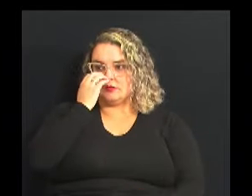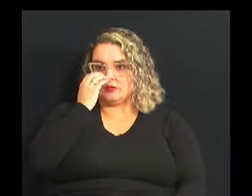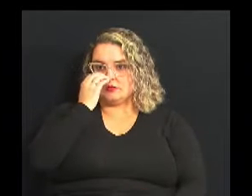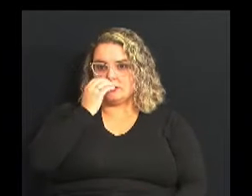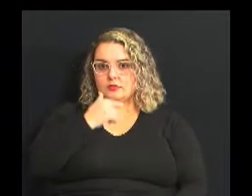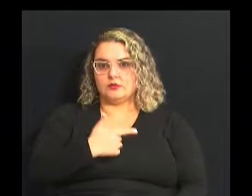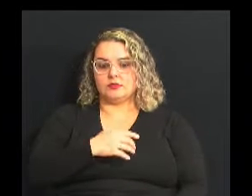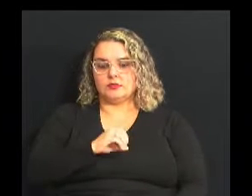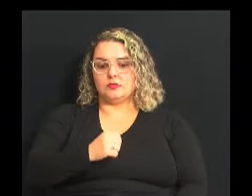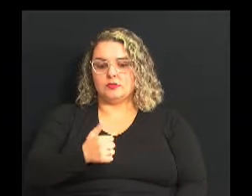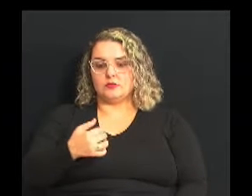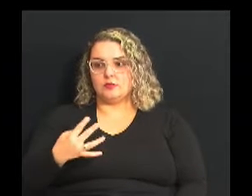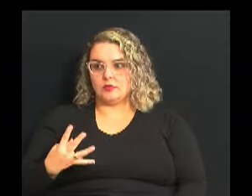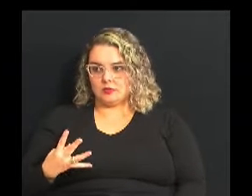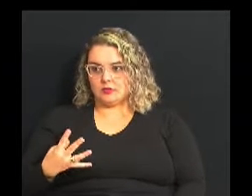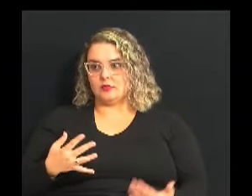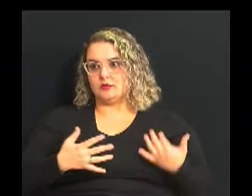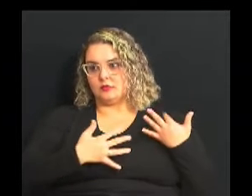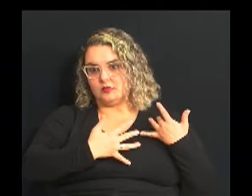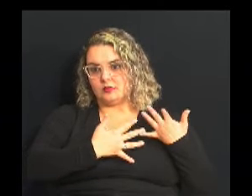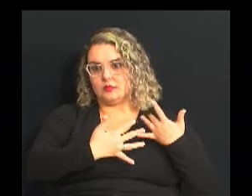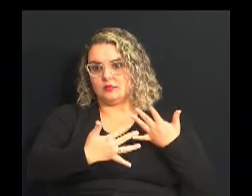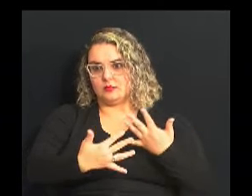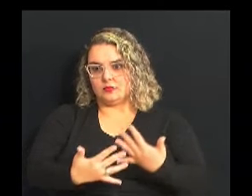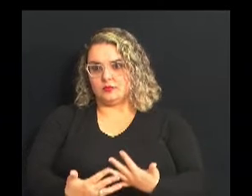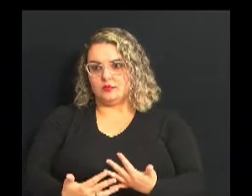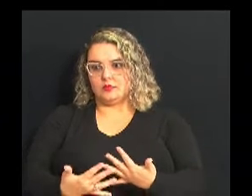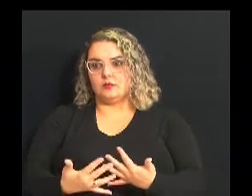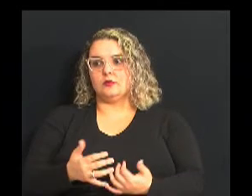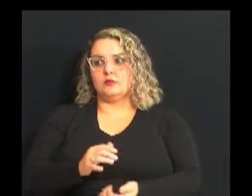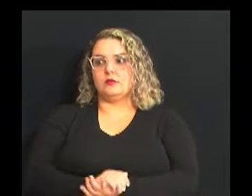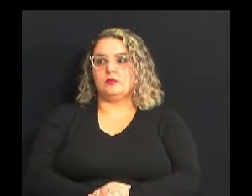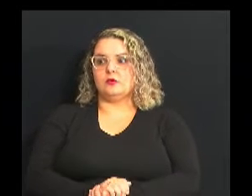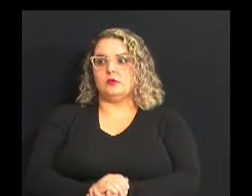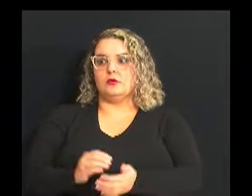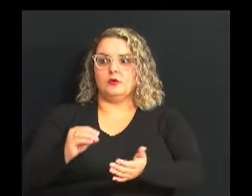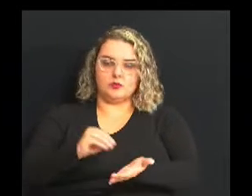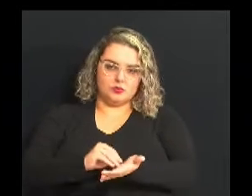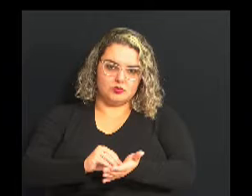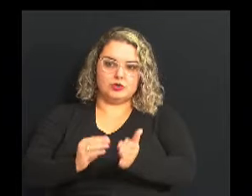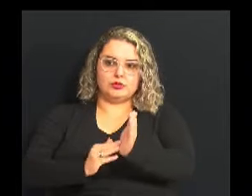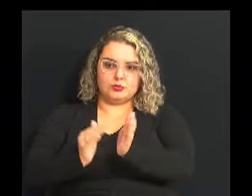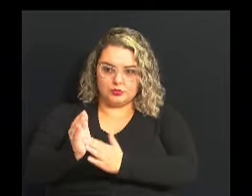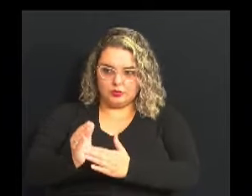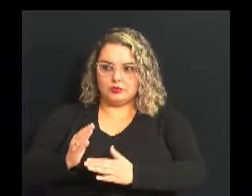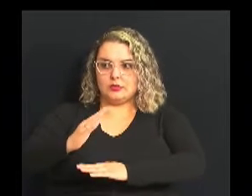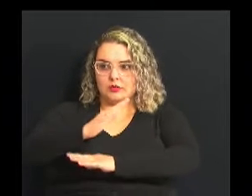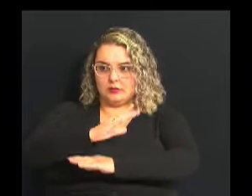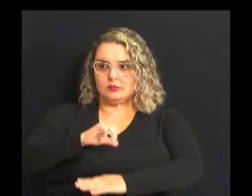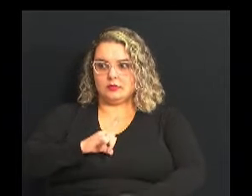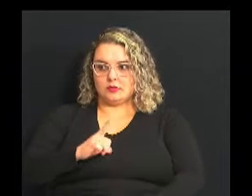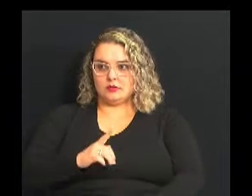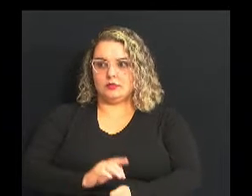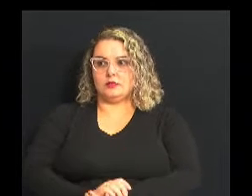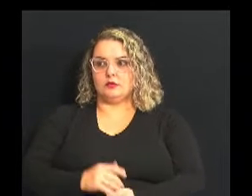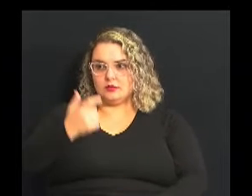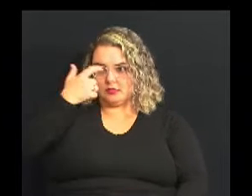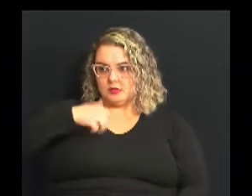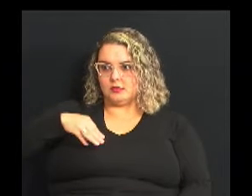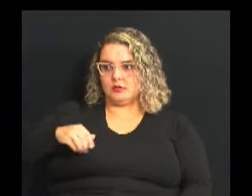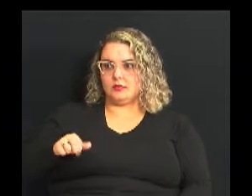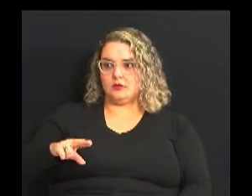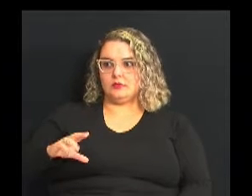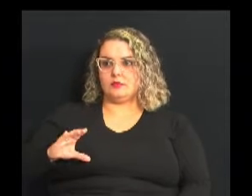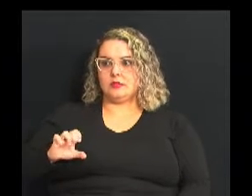2014, né? O último concurso que a Câmara teve. Eu, Marcelo Oliveira, Monitelli,